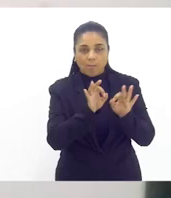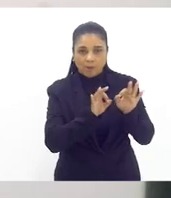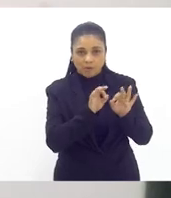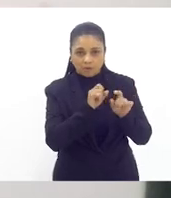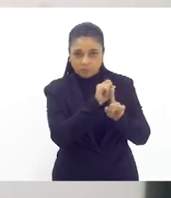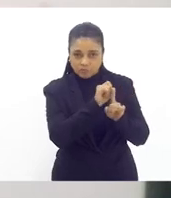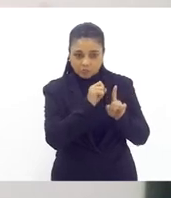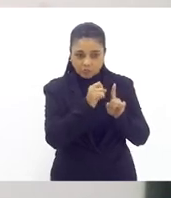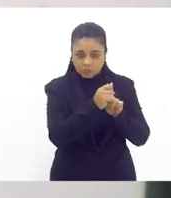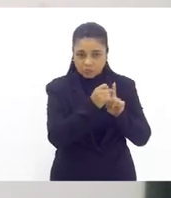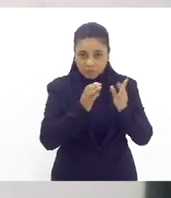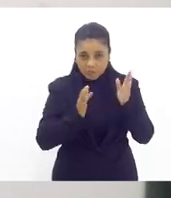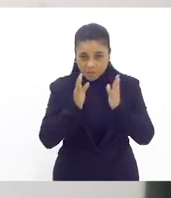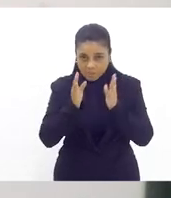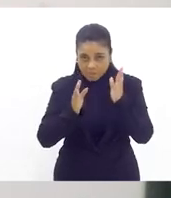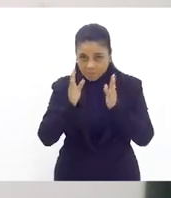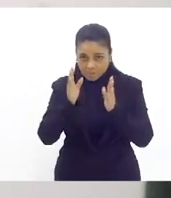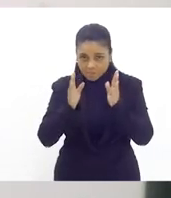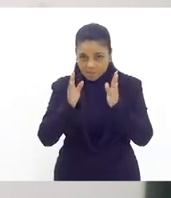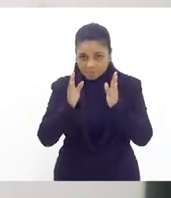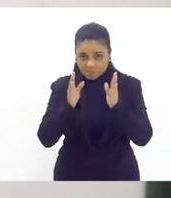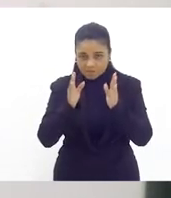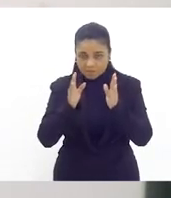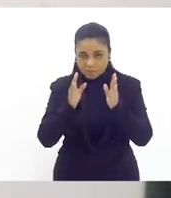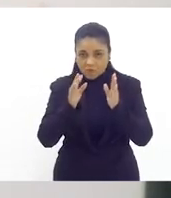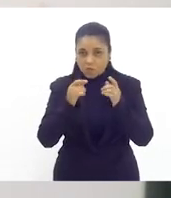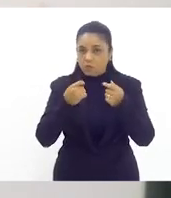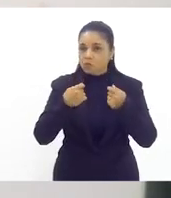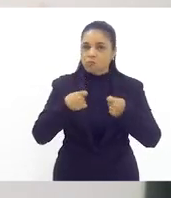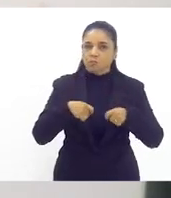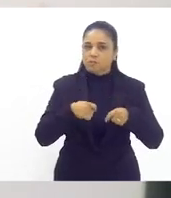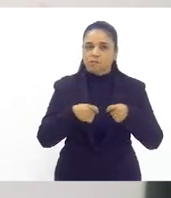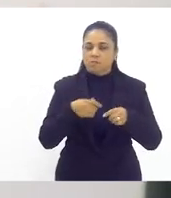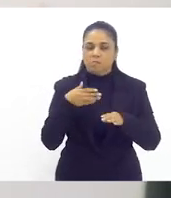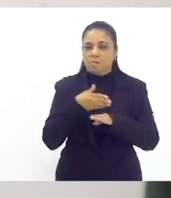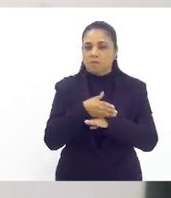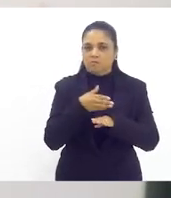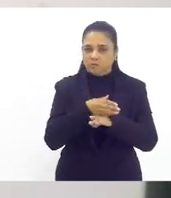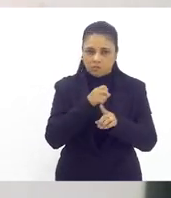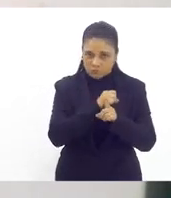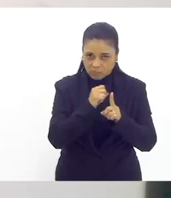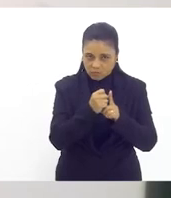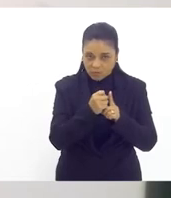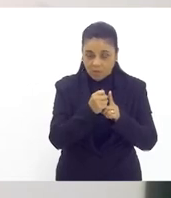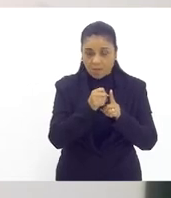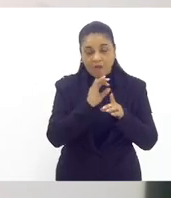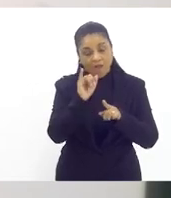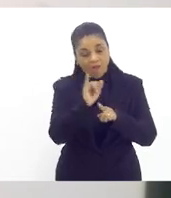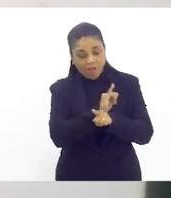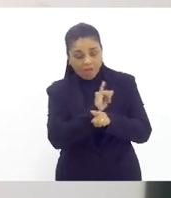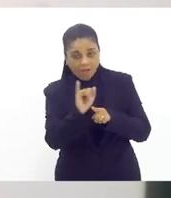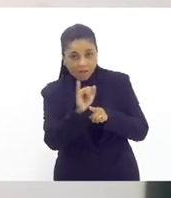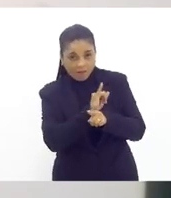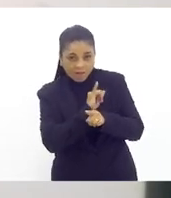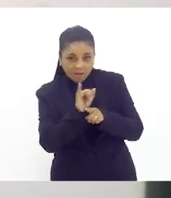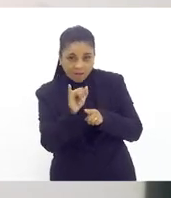não necessariamente precisa ter participação social mas estratégicamente